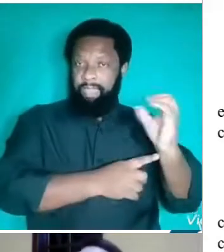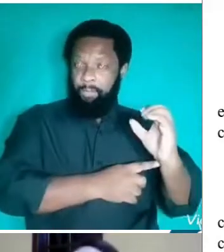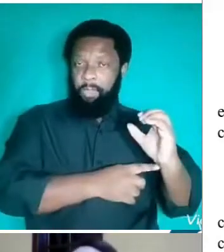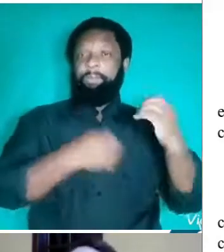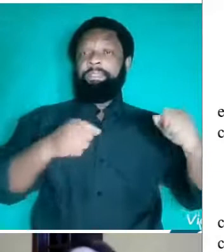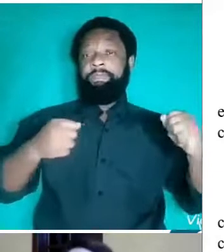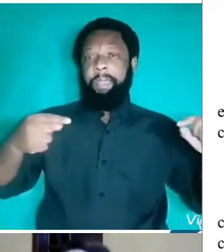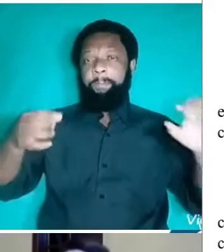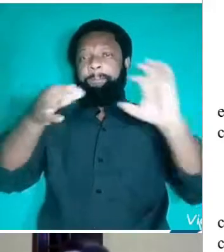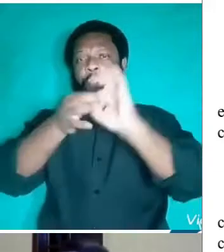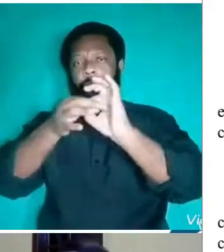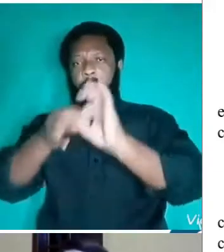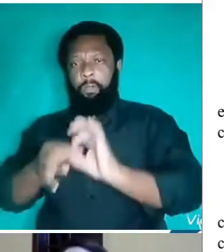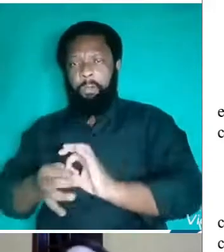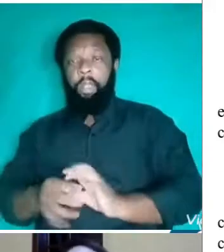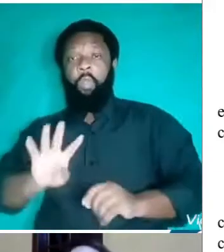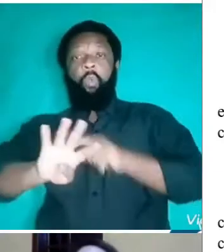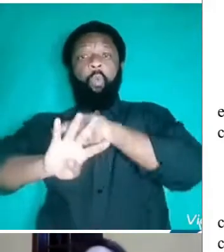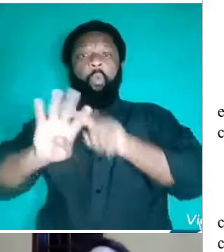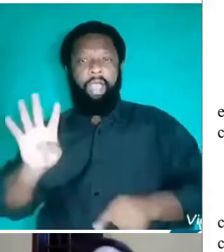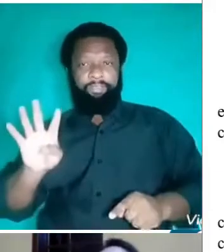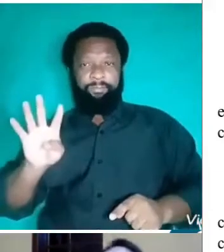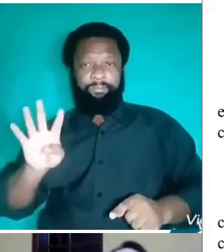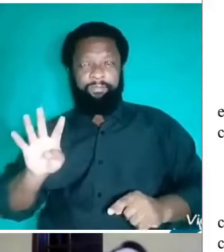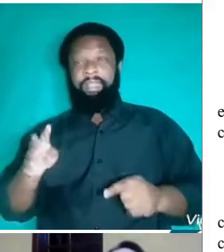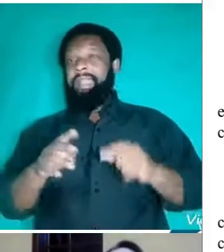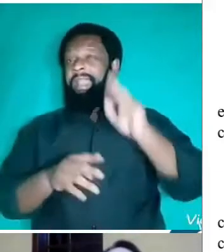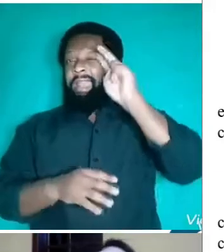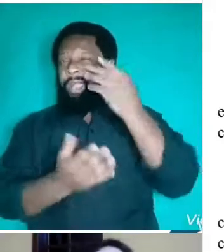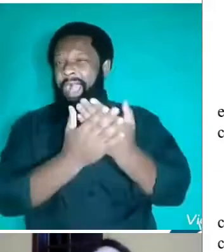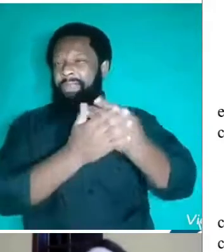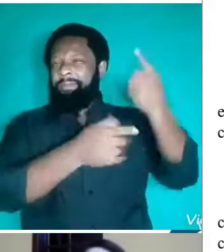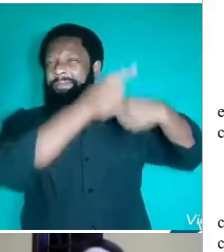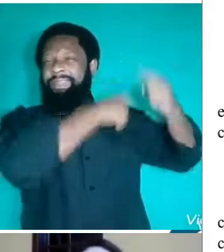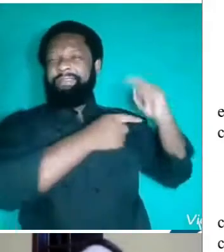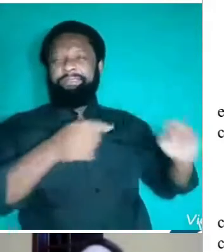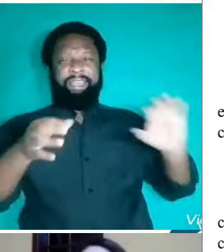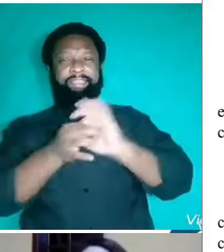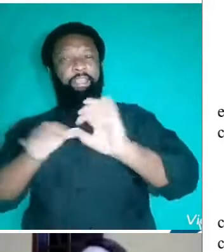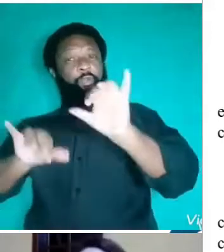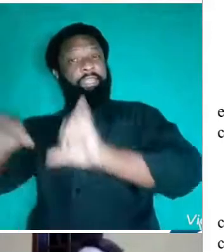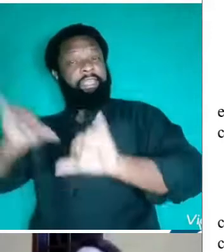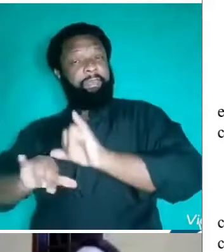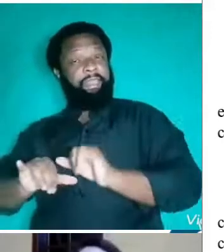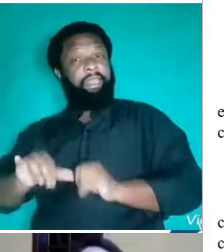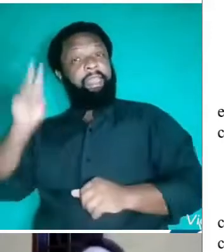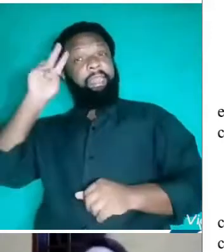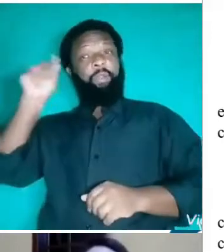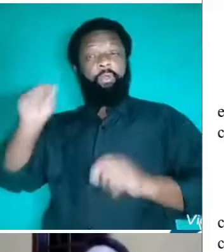ele faz 4 ligações covalentes. Então, se vocês lembrarem lá da aula de ligações químicas, vocês vão